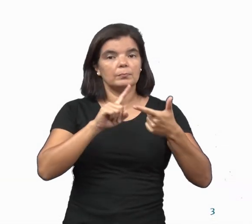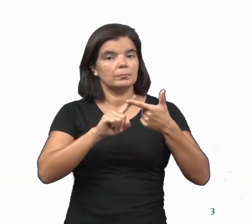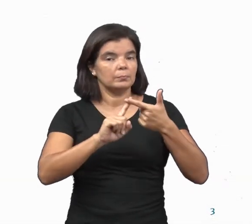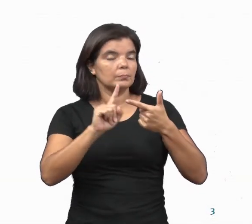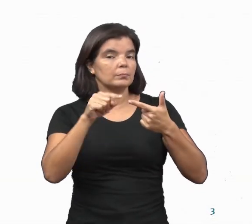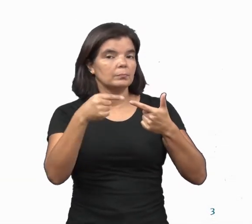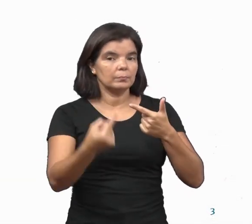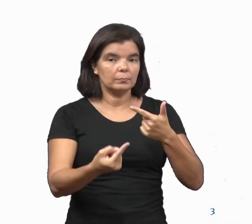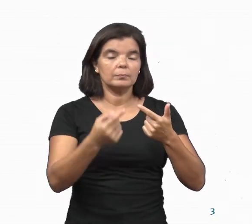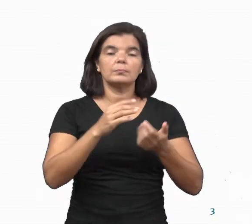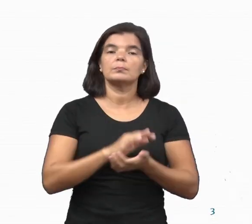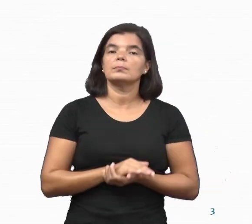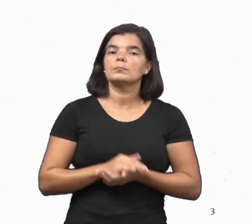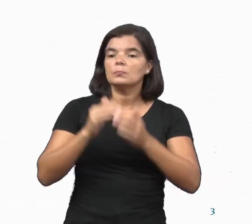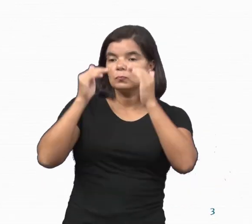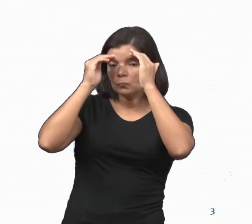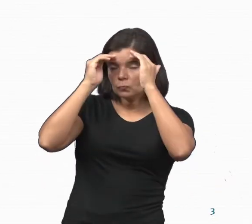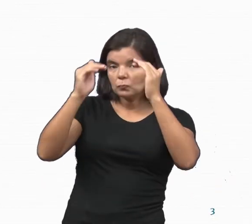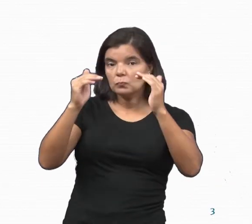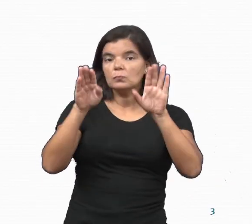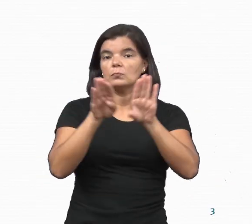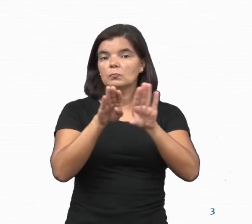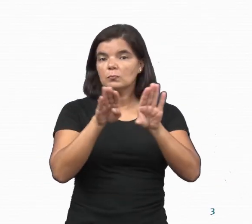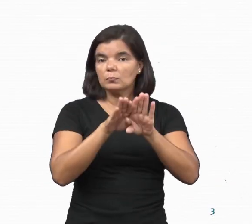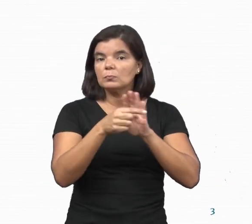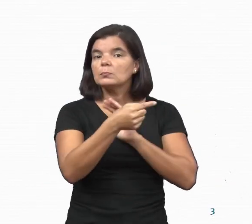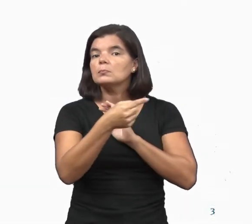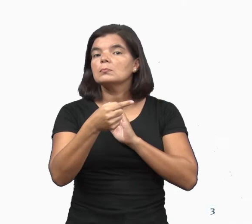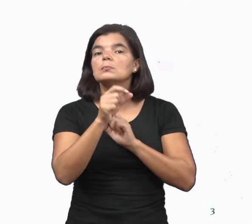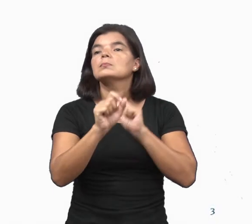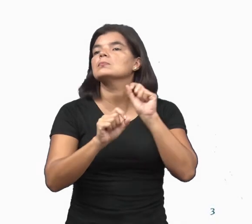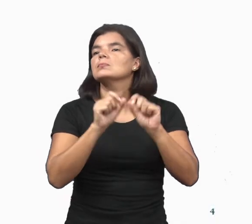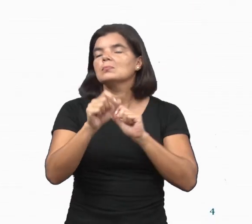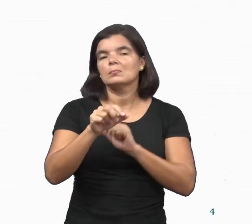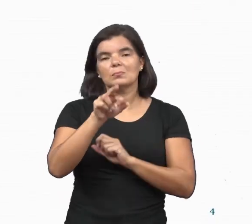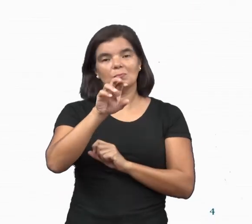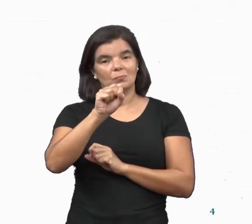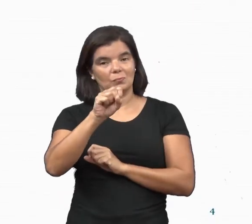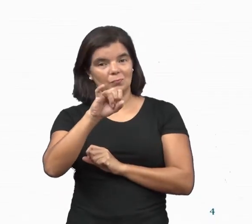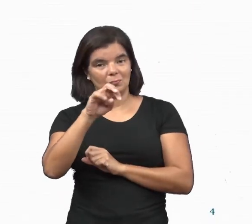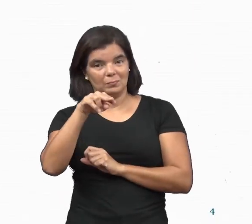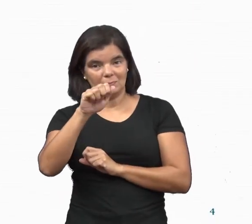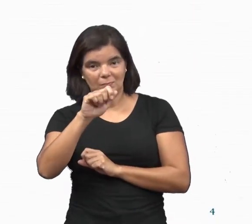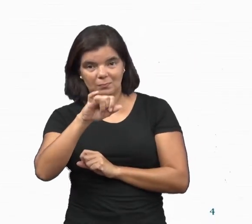depois, e obedecendo a regra dos sinais. Vamos ver outro exemplo.